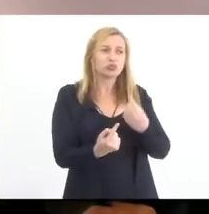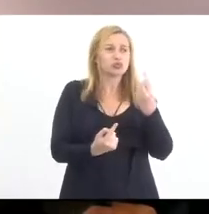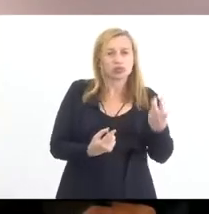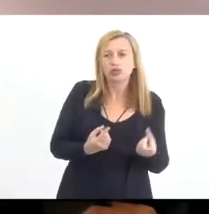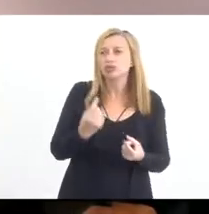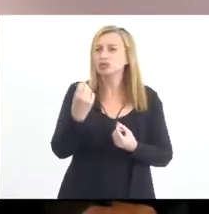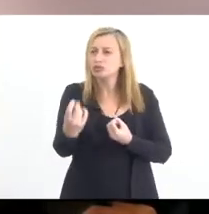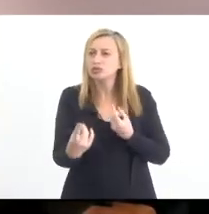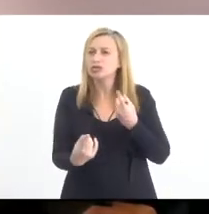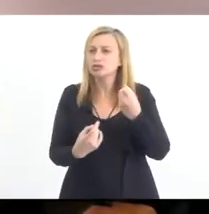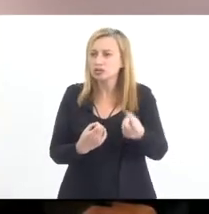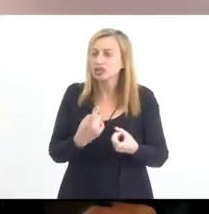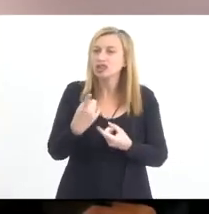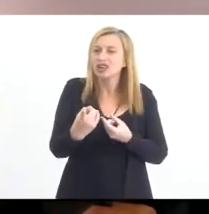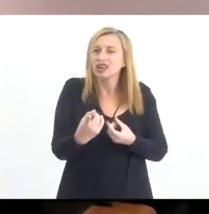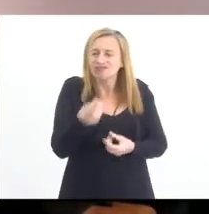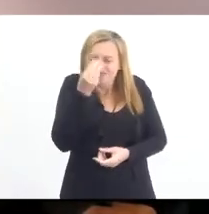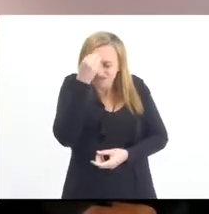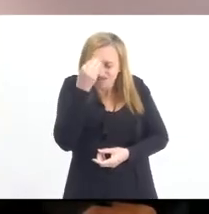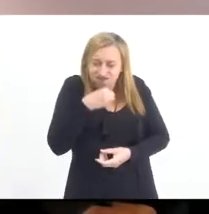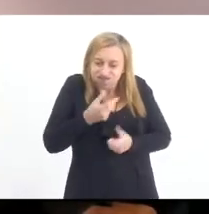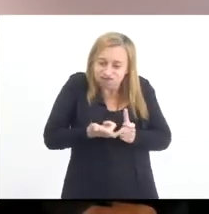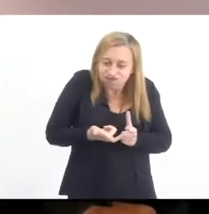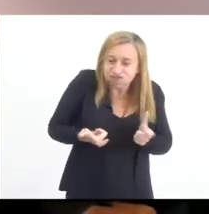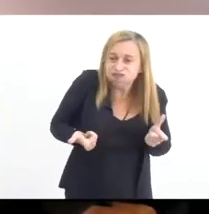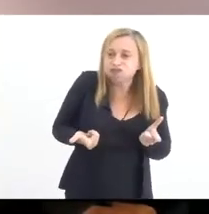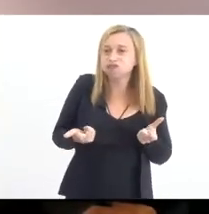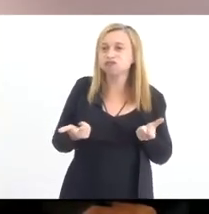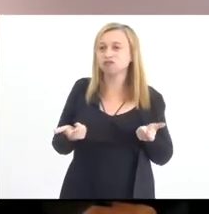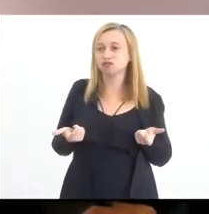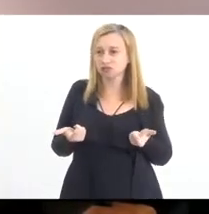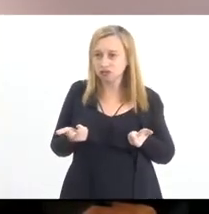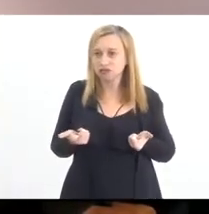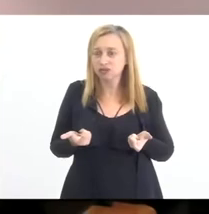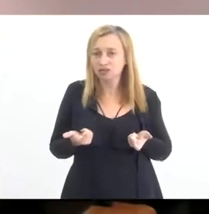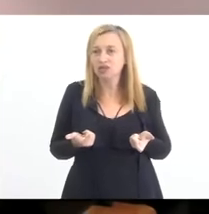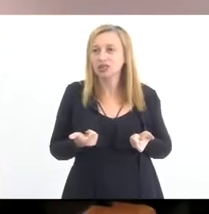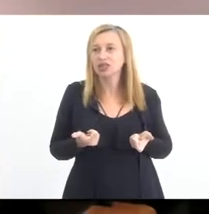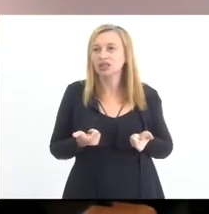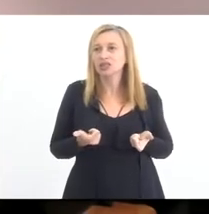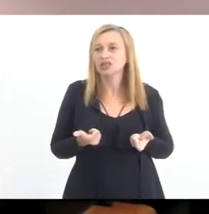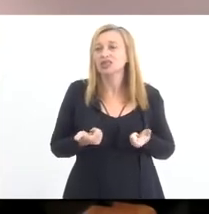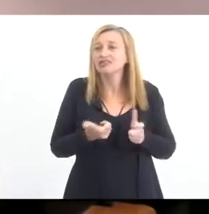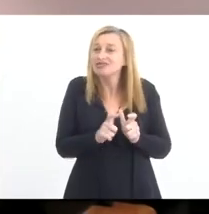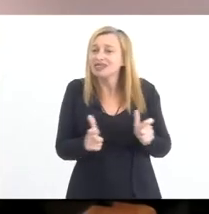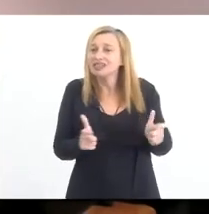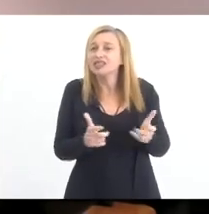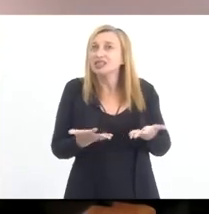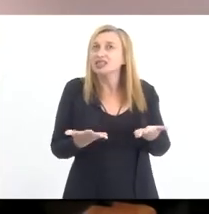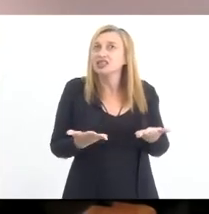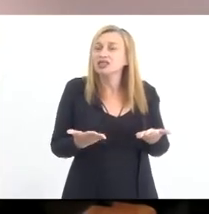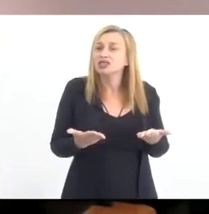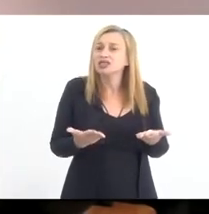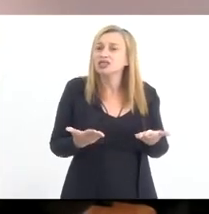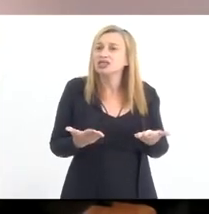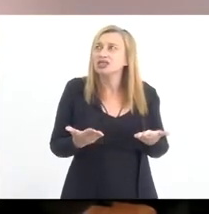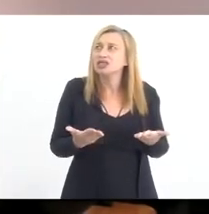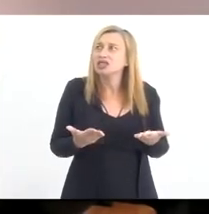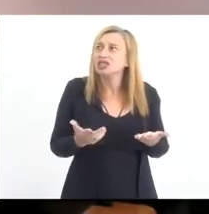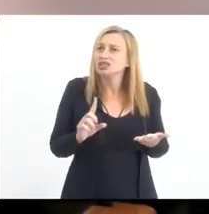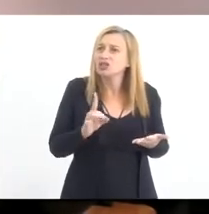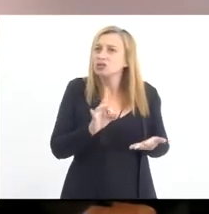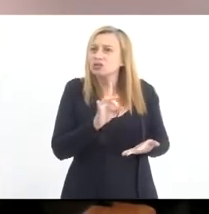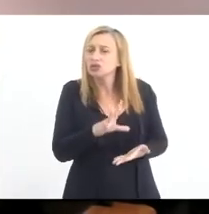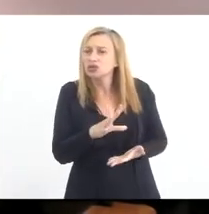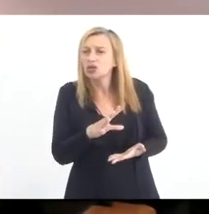um desestímulo grande, realmente uma evasão muito grande. A evasão não é só de